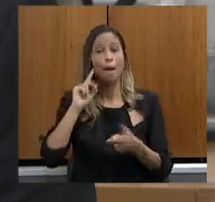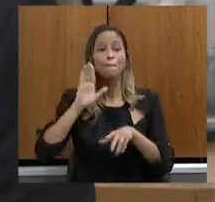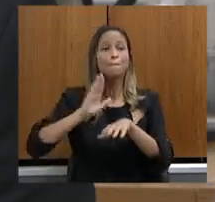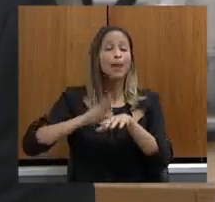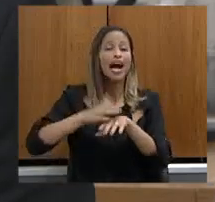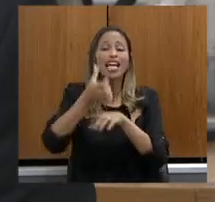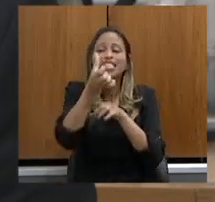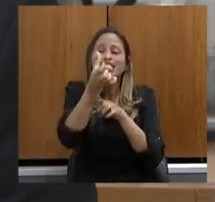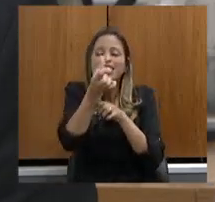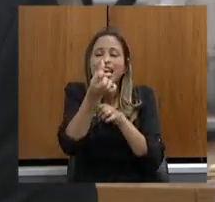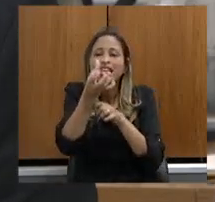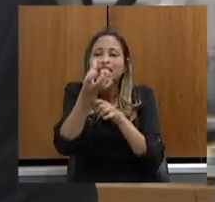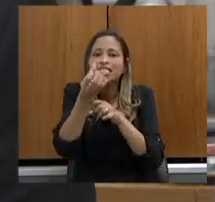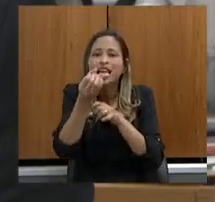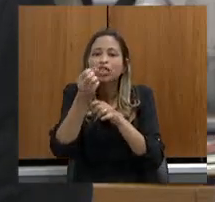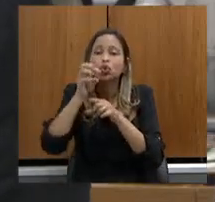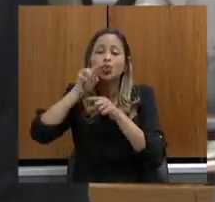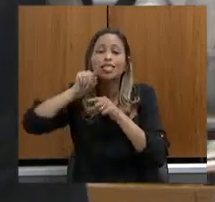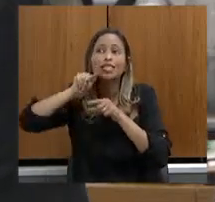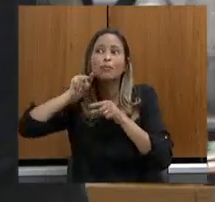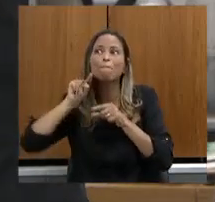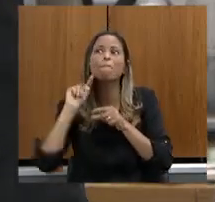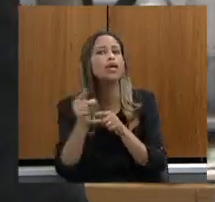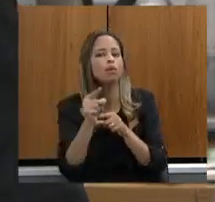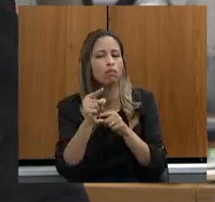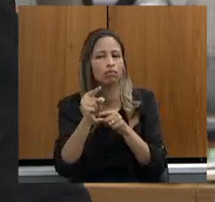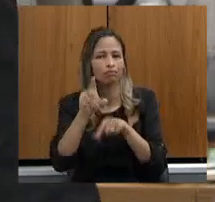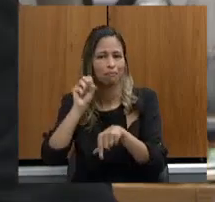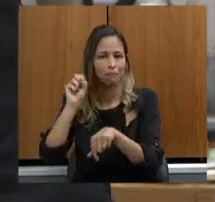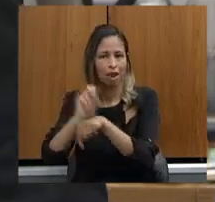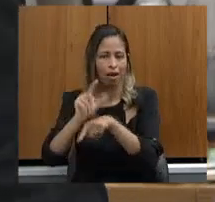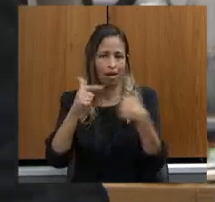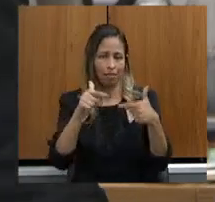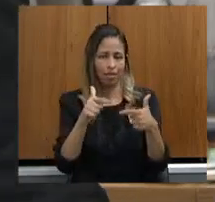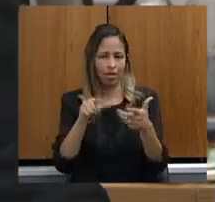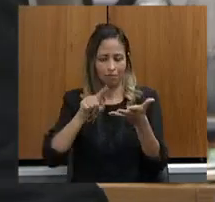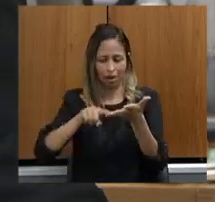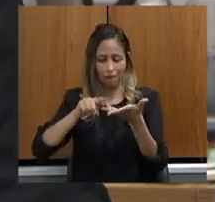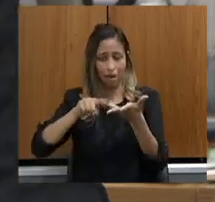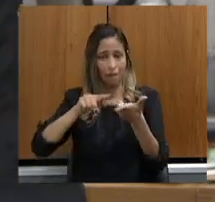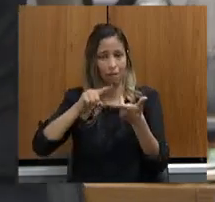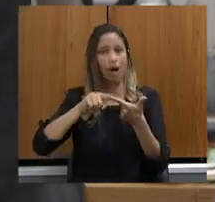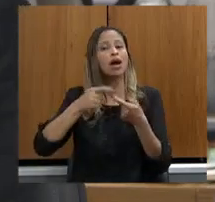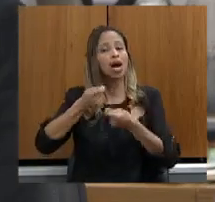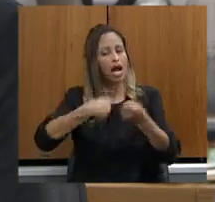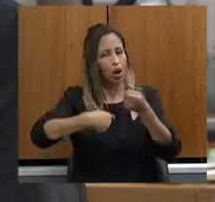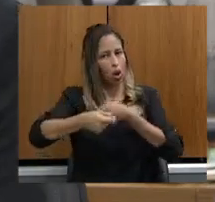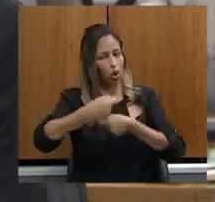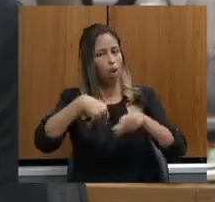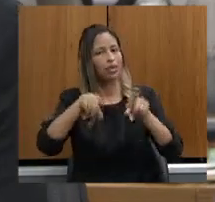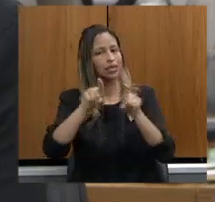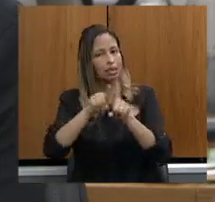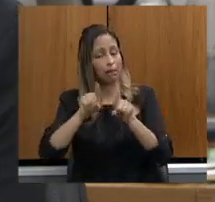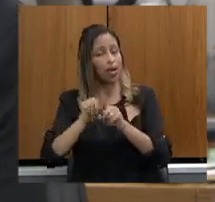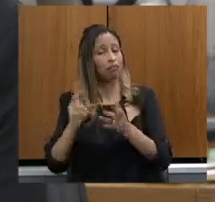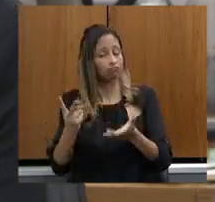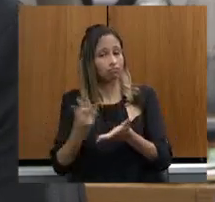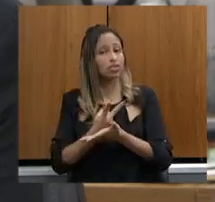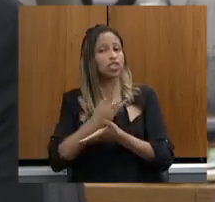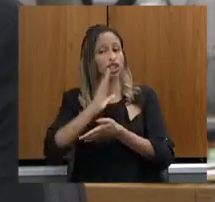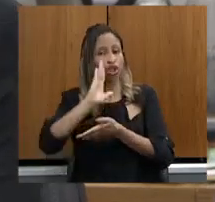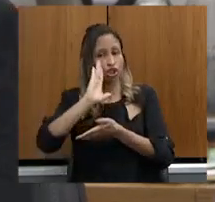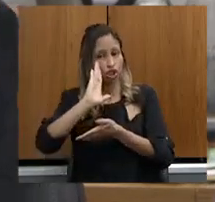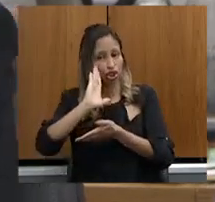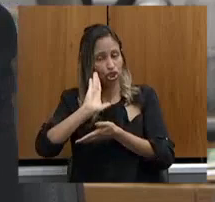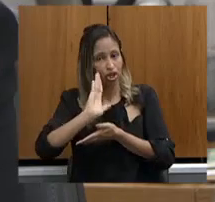de 600 mil empregos gerados esses últimos quatro anos enfim a parte do desenvolvimento econômico ela também é atacada nesse processo ela